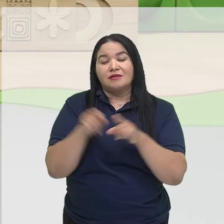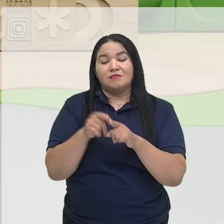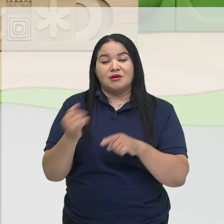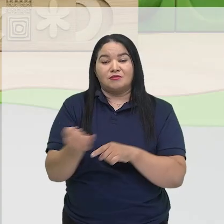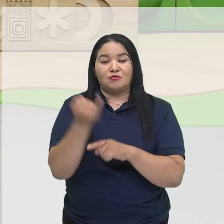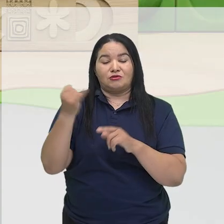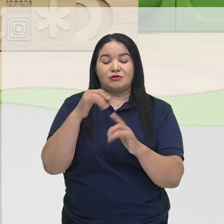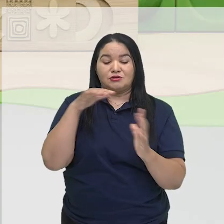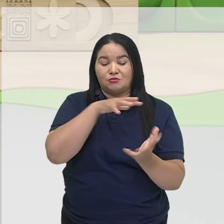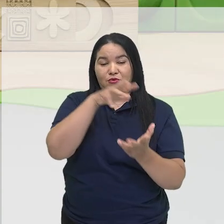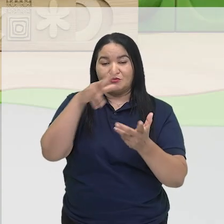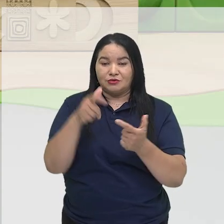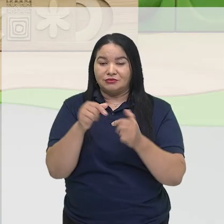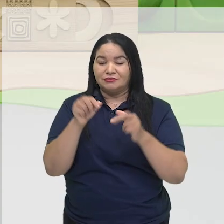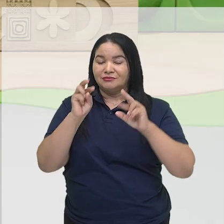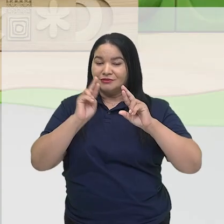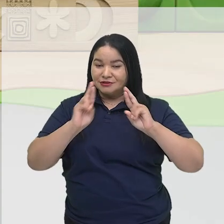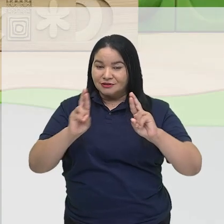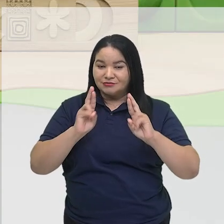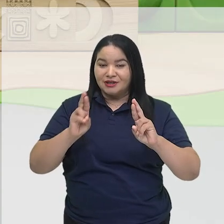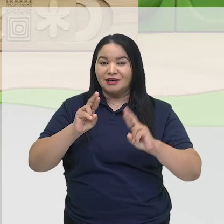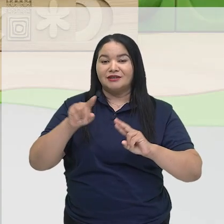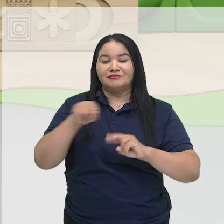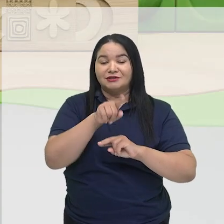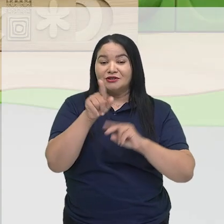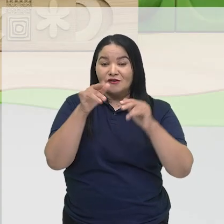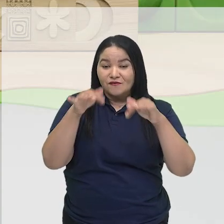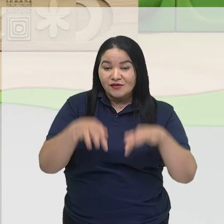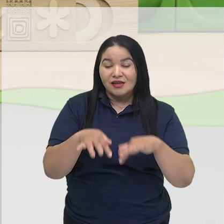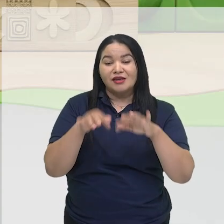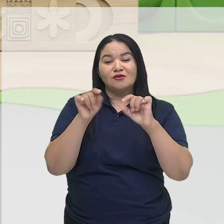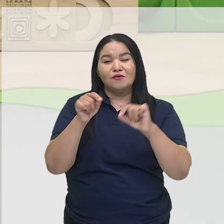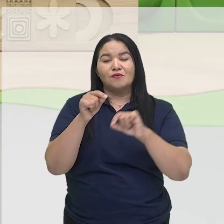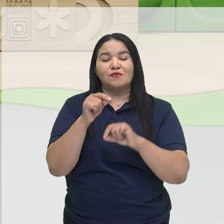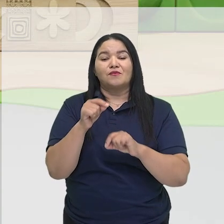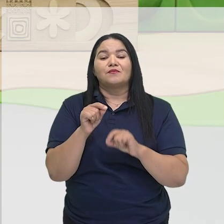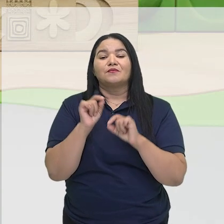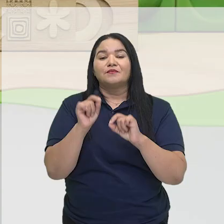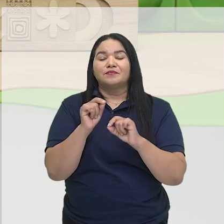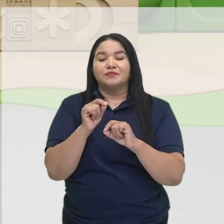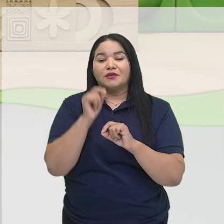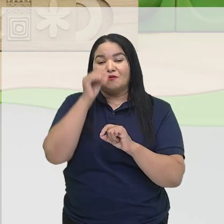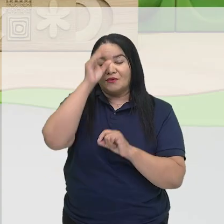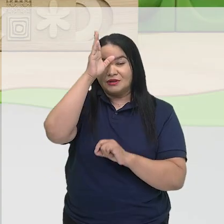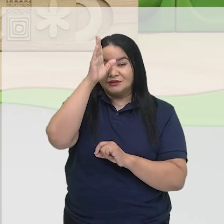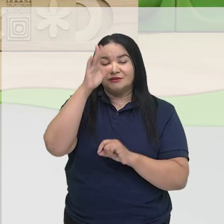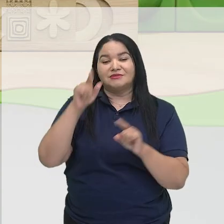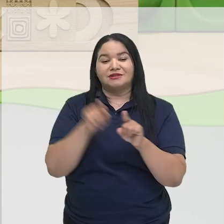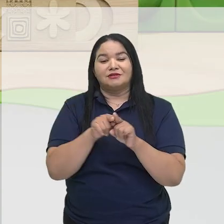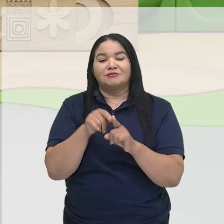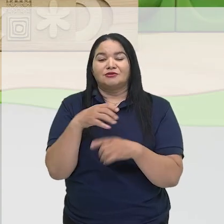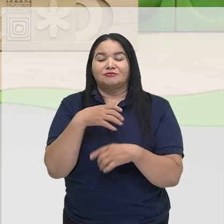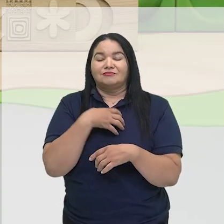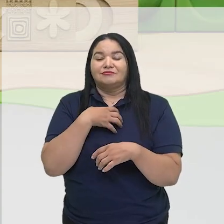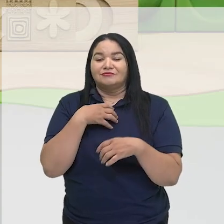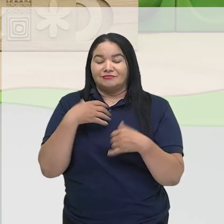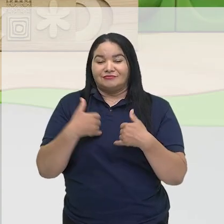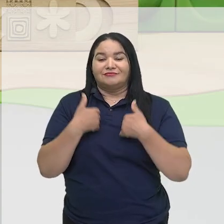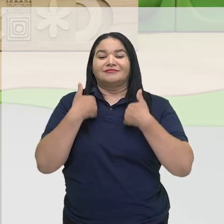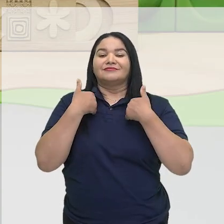o mundo, e espero que você finalize essa aula com um conhecimento e um grande